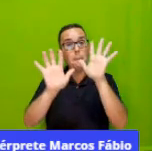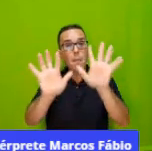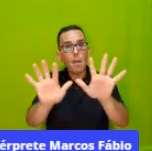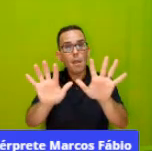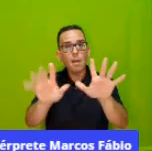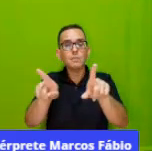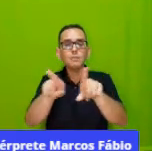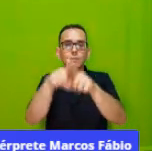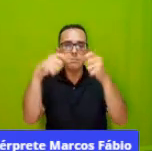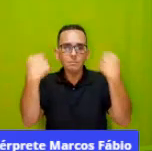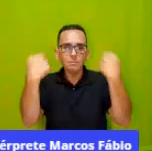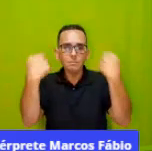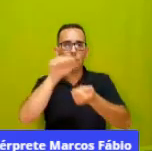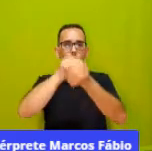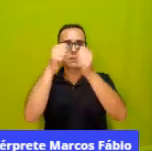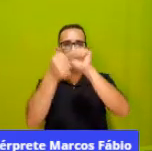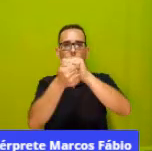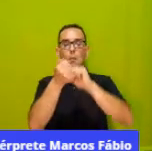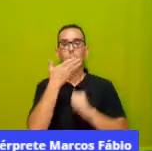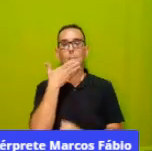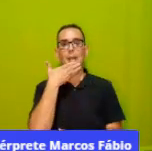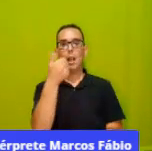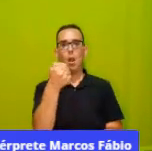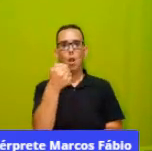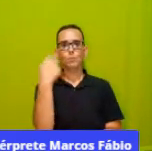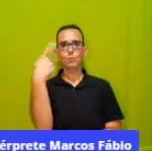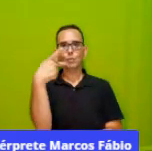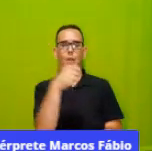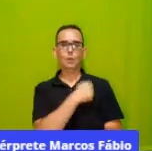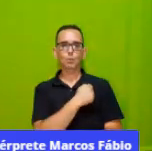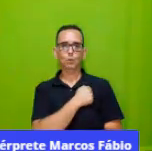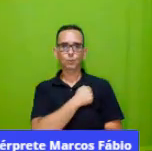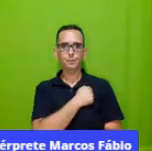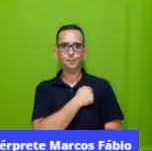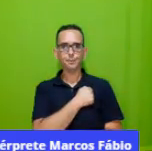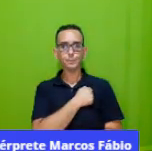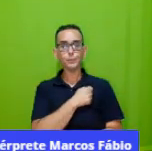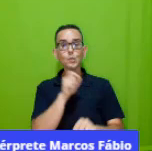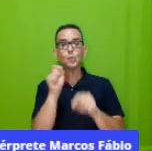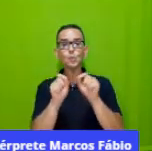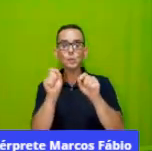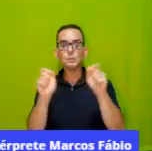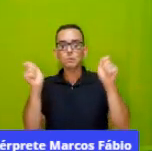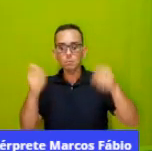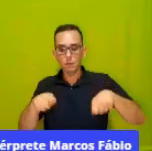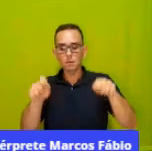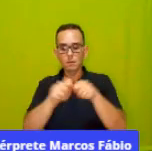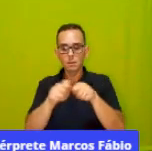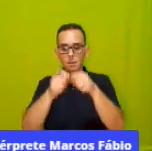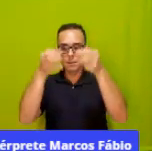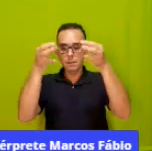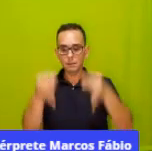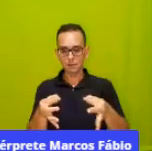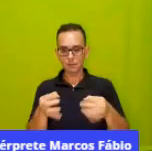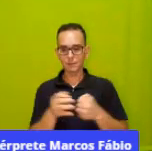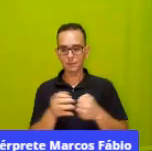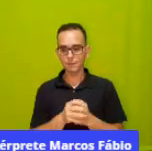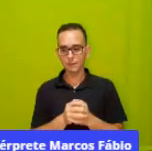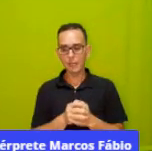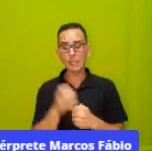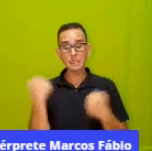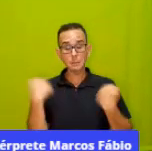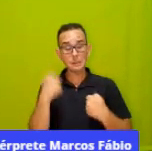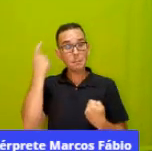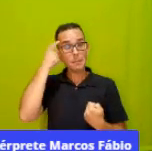N formas de trabalhar o número, só que tem que adequar o recurso melhor para o seu aluno. Retomando, né, o que a Silmara